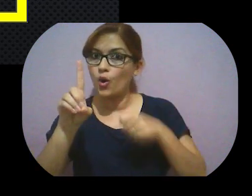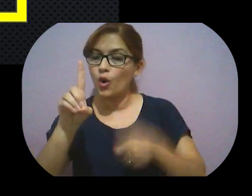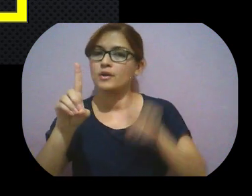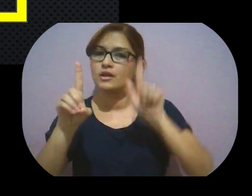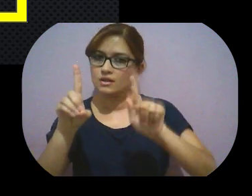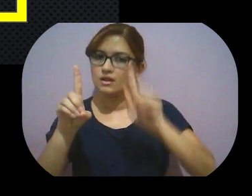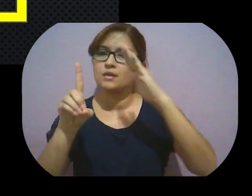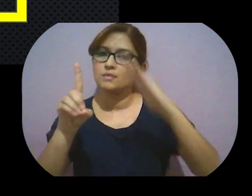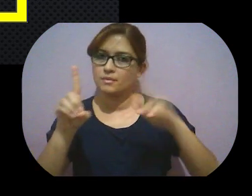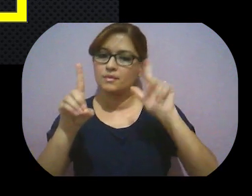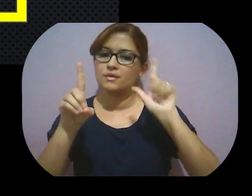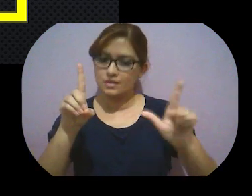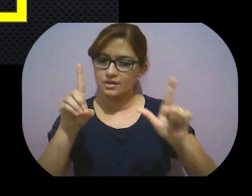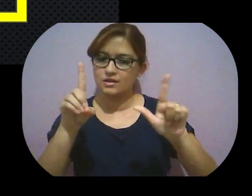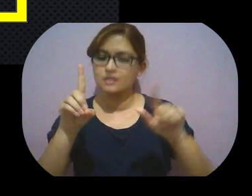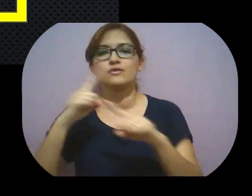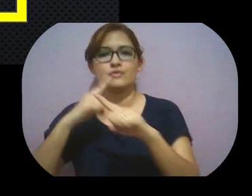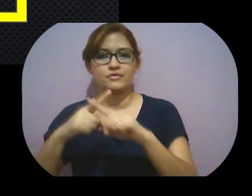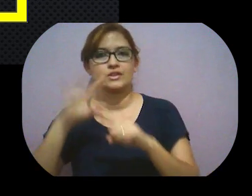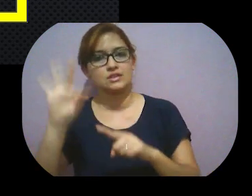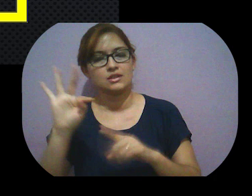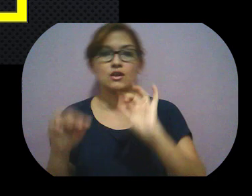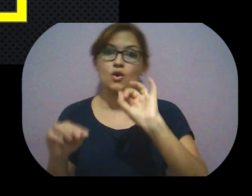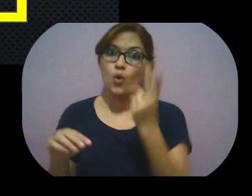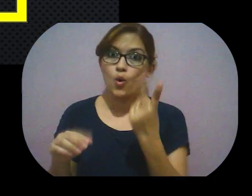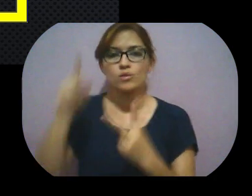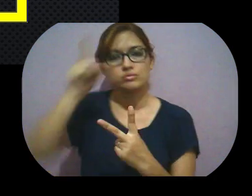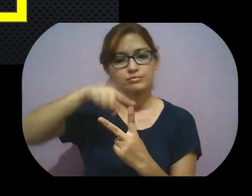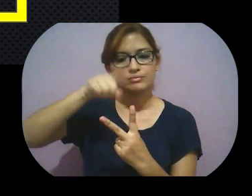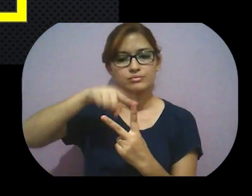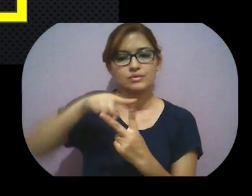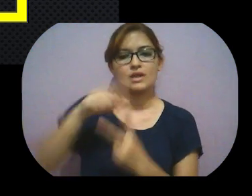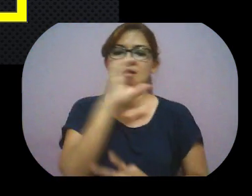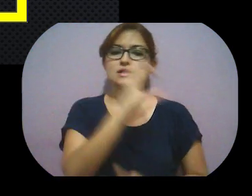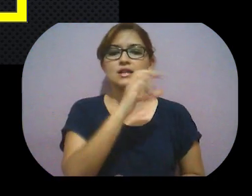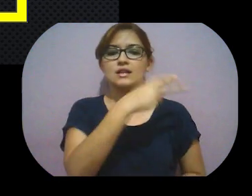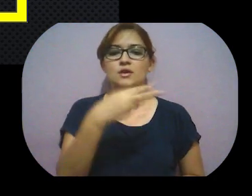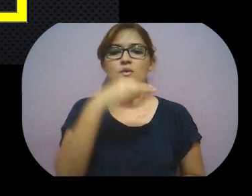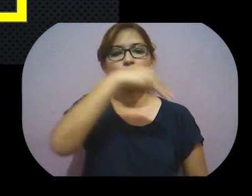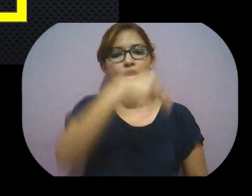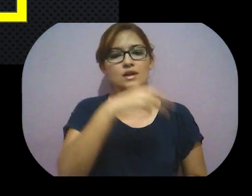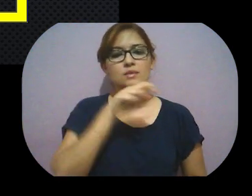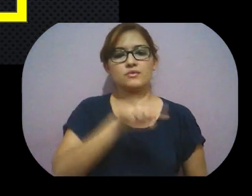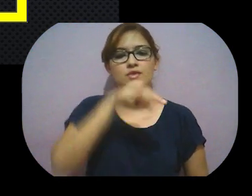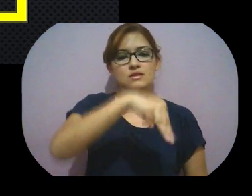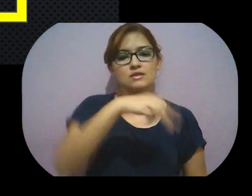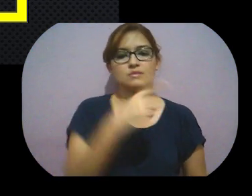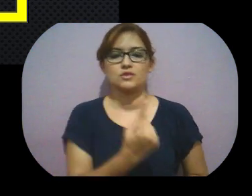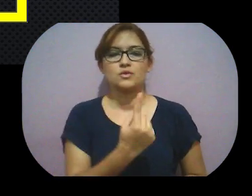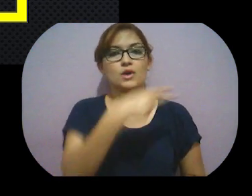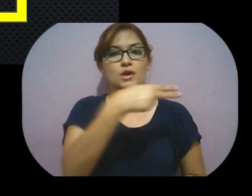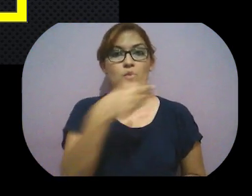obrigatoriamente, tem que estar na unidade física grama por litro. Ou C igual a NN, que por sua vez é igual a 1000